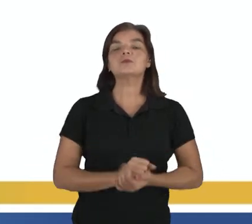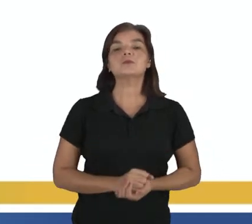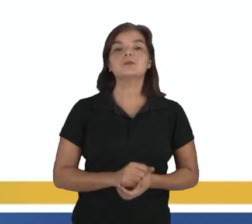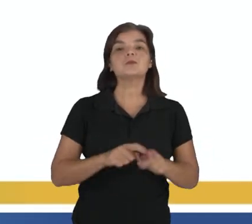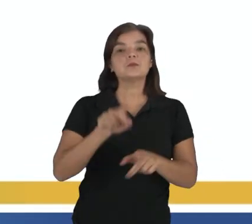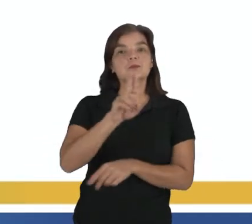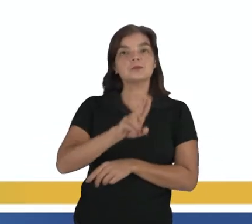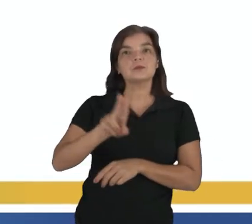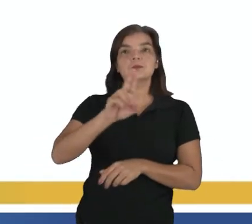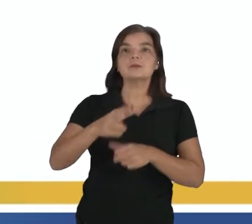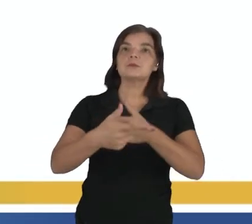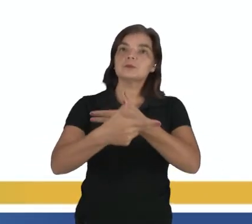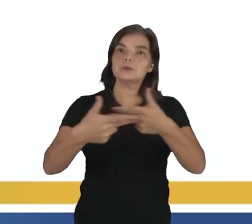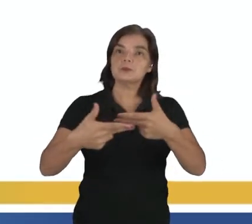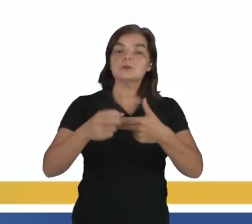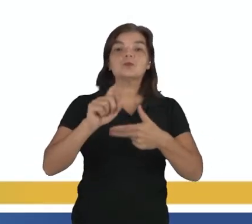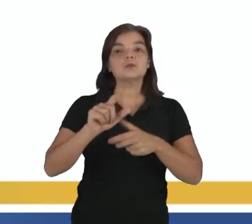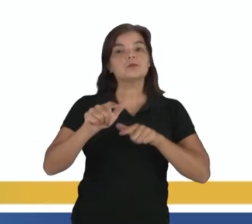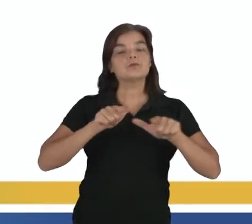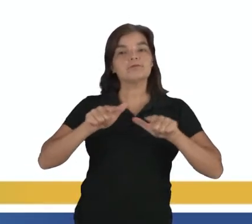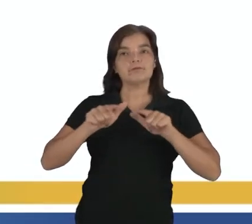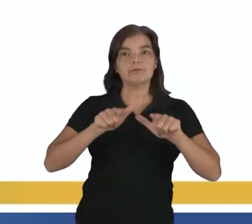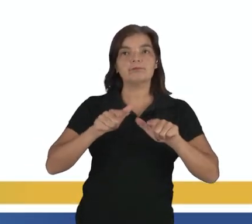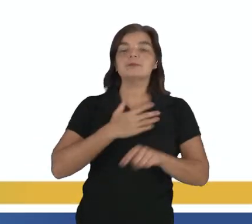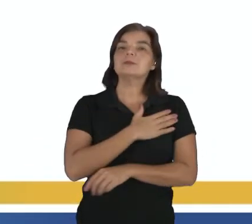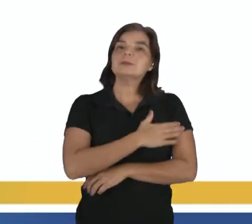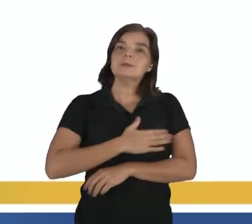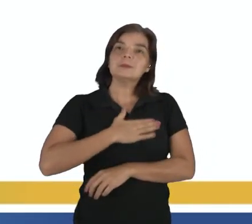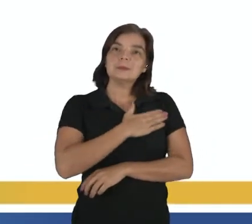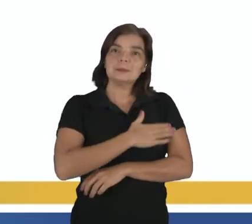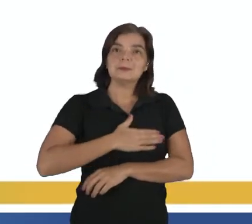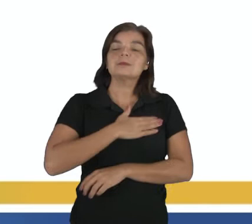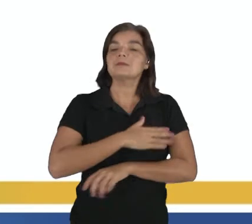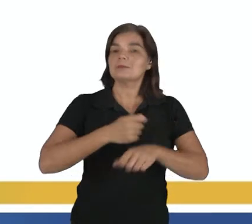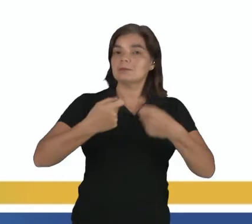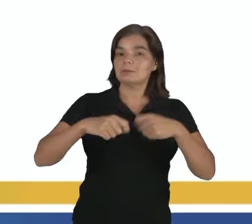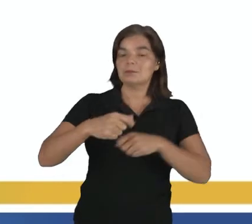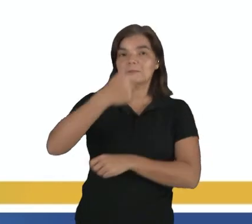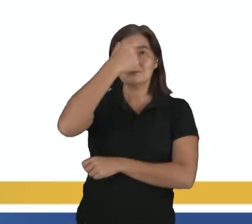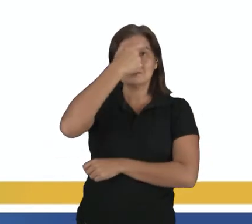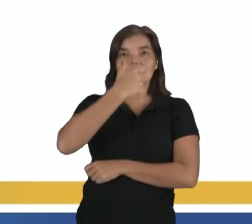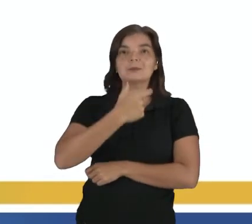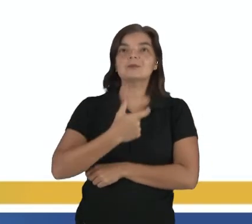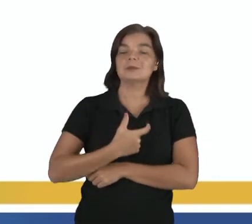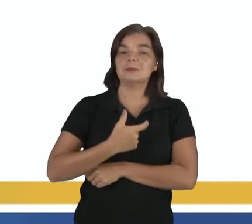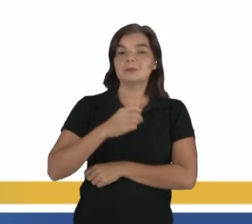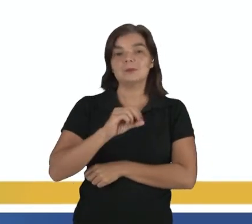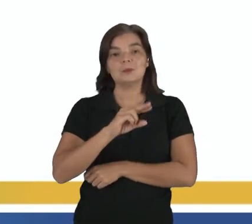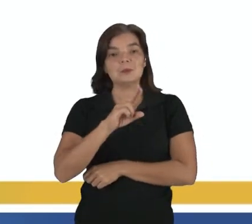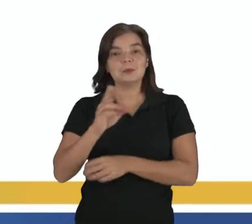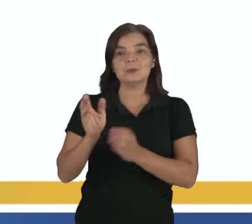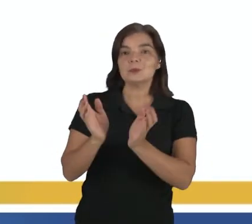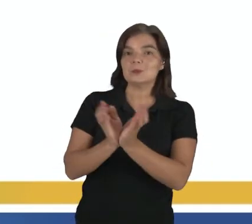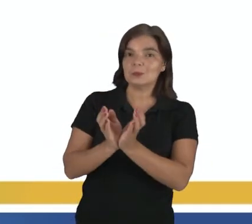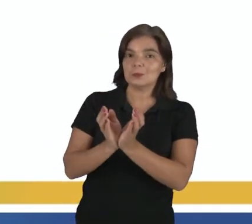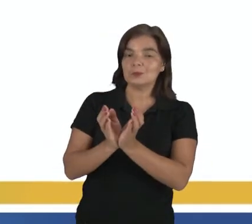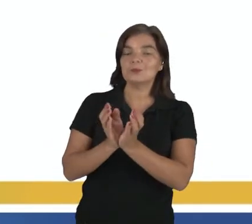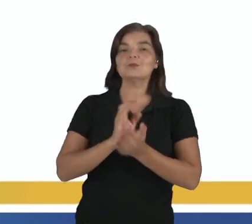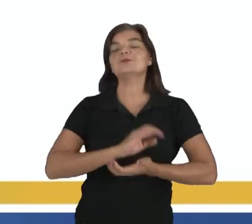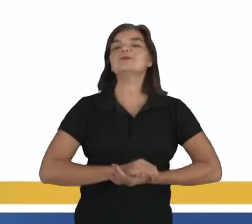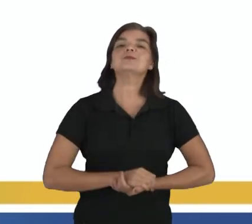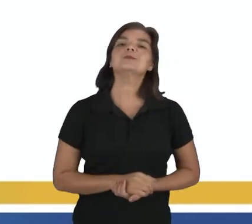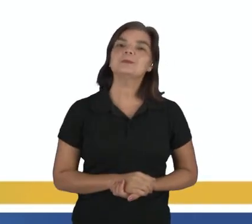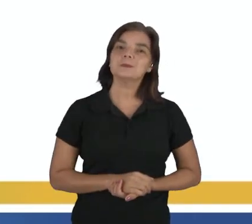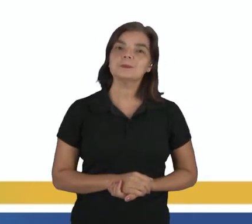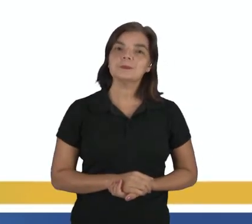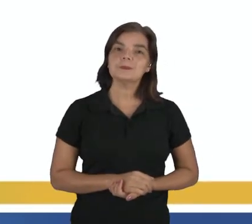é o ato de utilizar um produto ou serviço para satisfazer uma necessidade pessoal ou